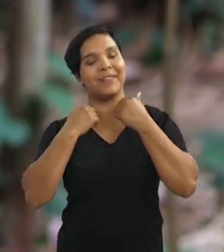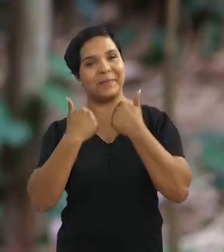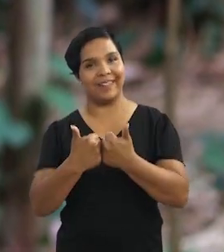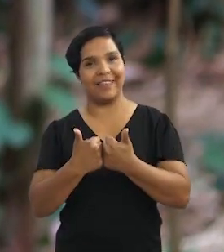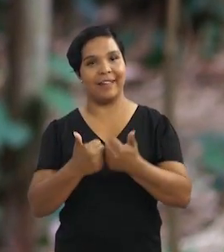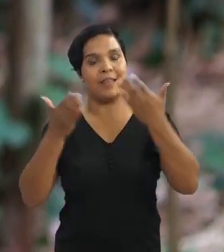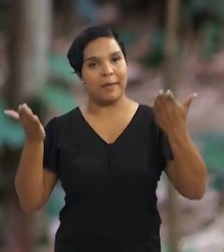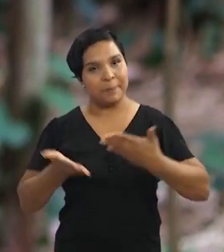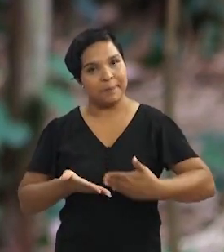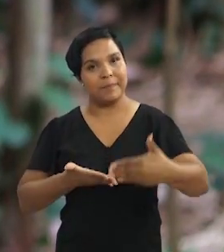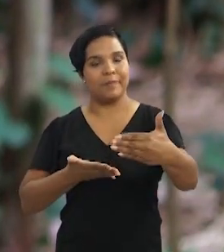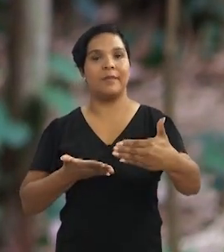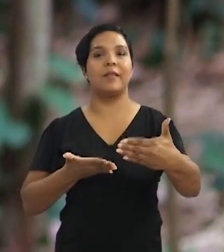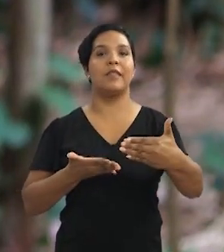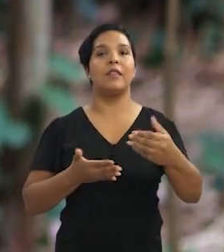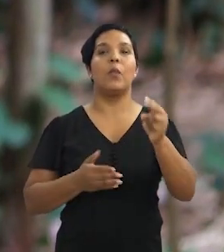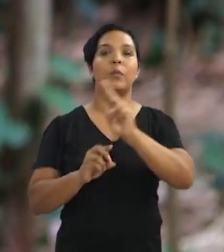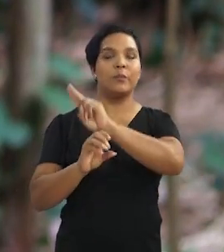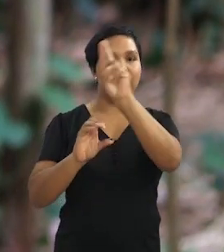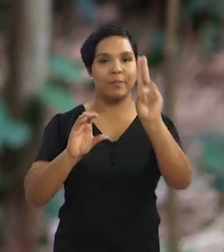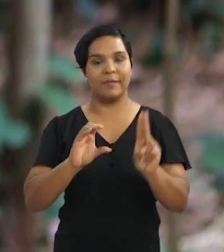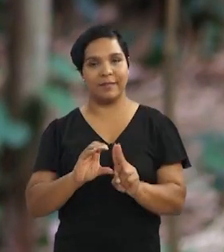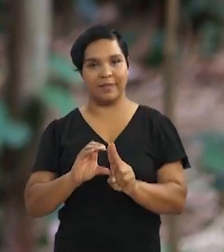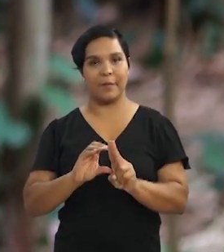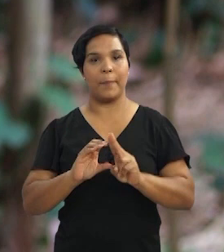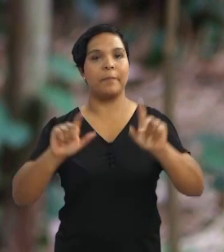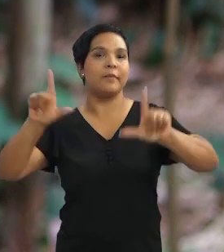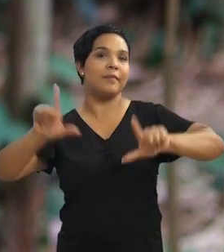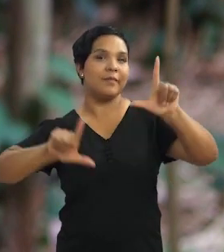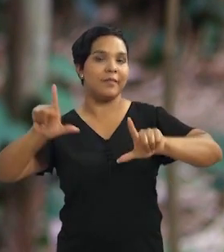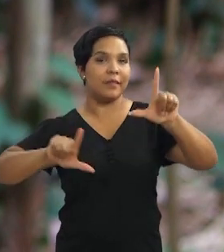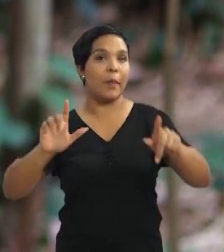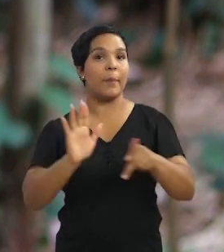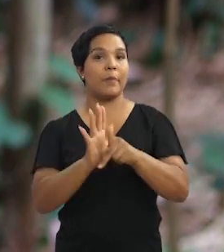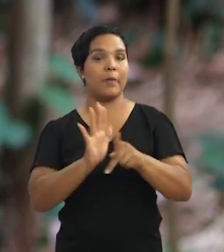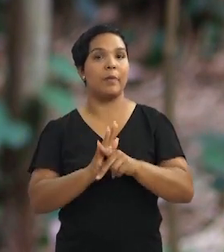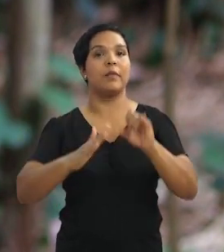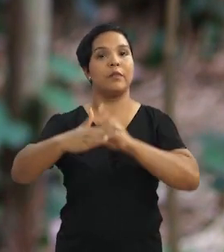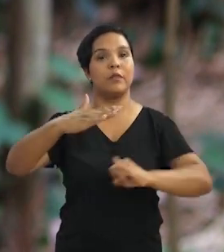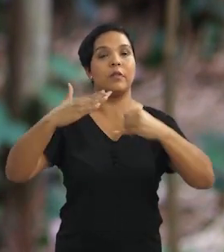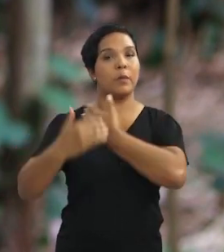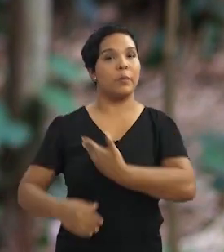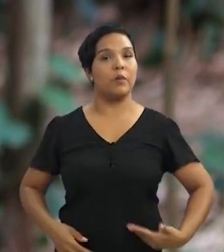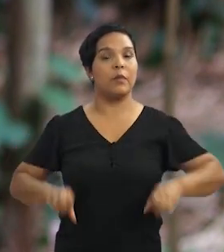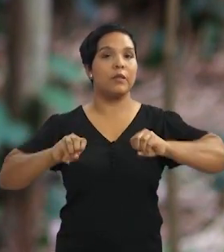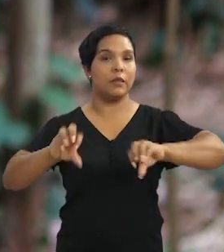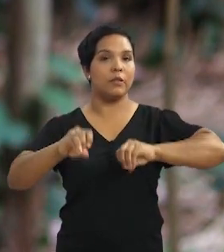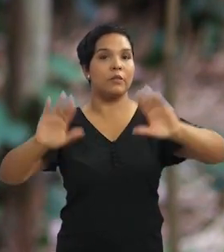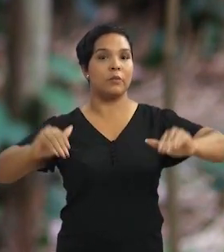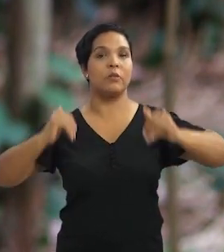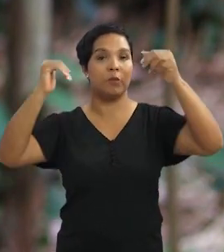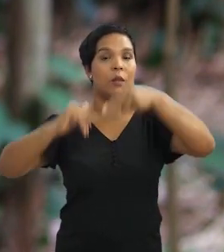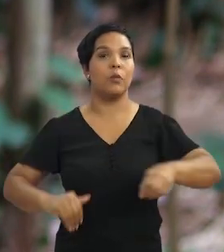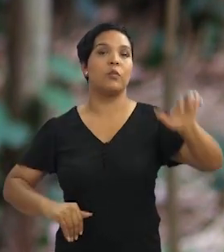Olá, tudo bem? A partir de agora começa mais um Universiência, um programa feito por TVs e instituições públicas de ensino